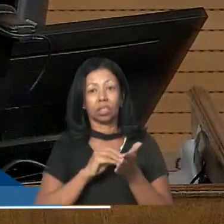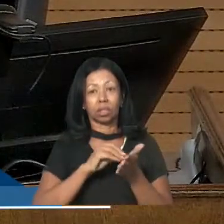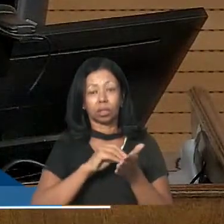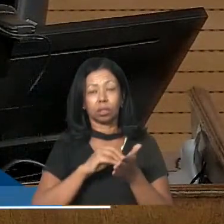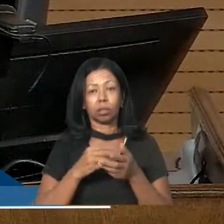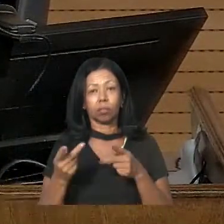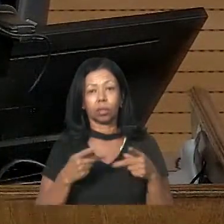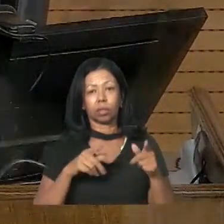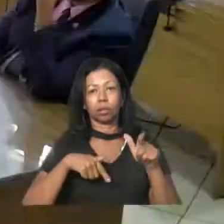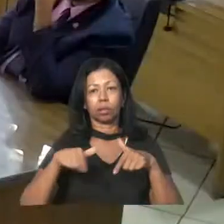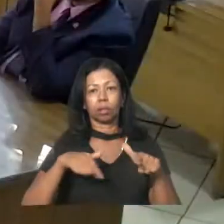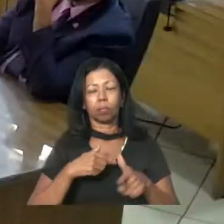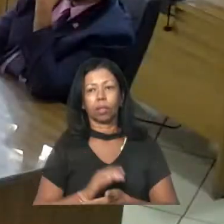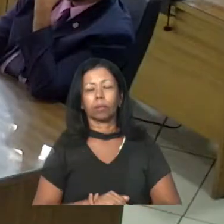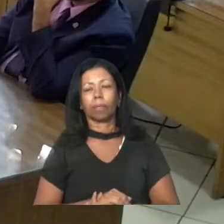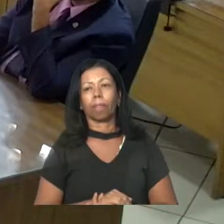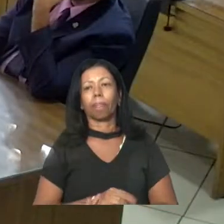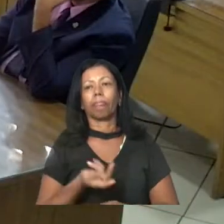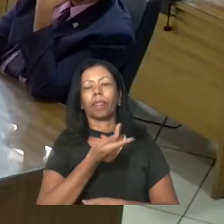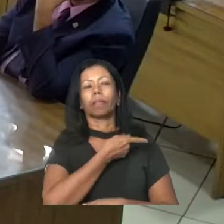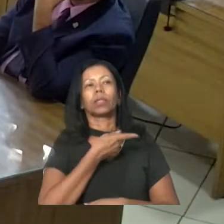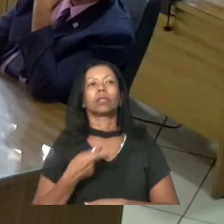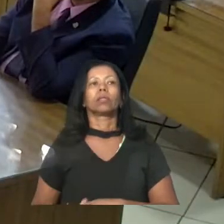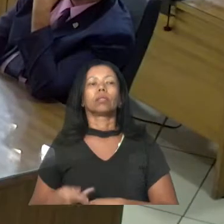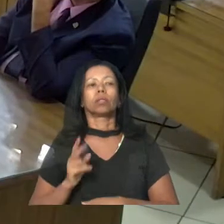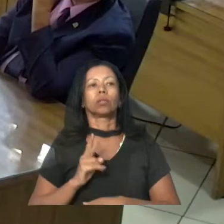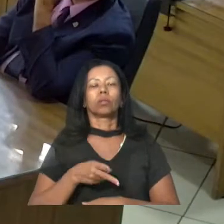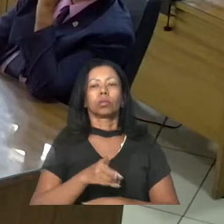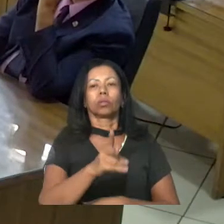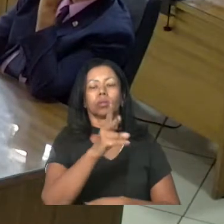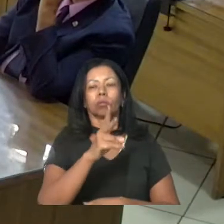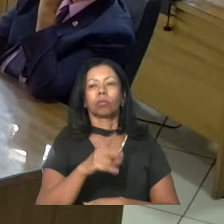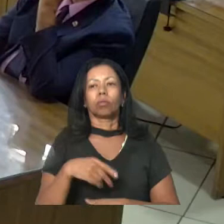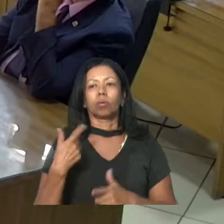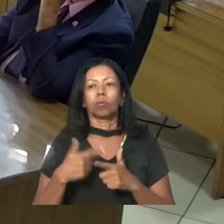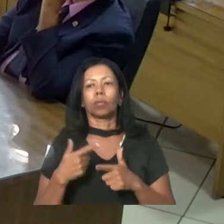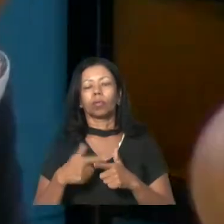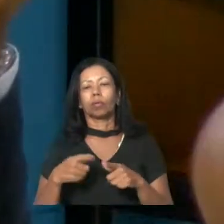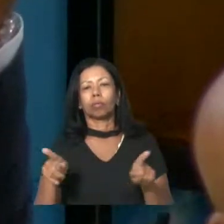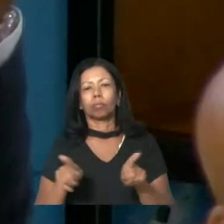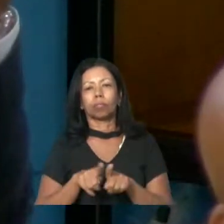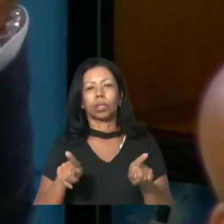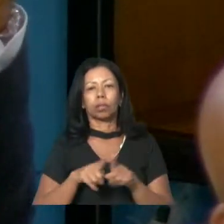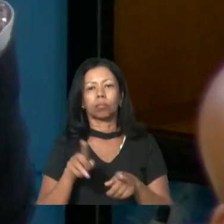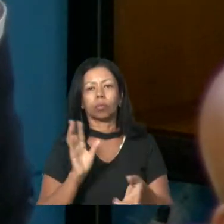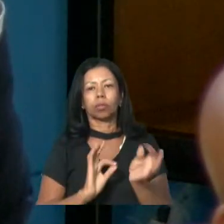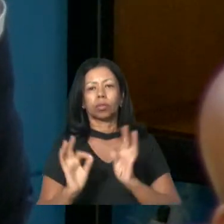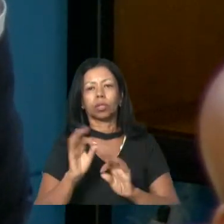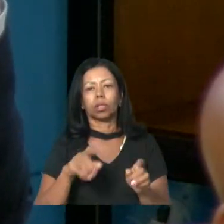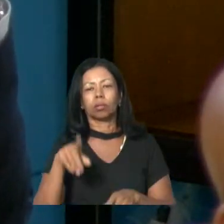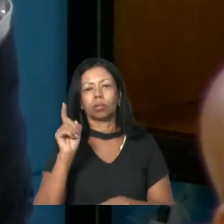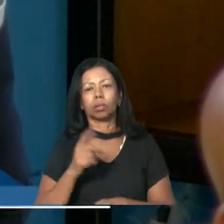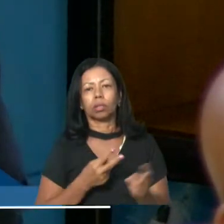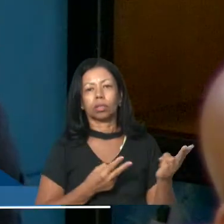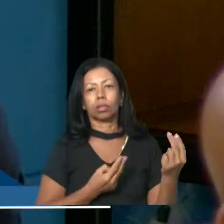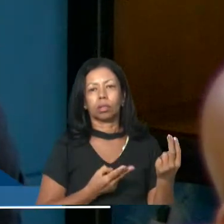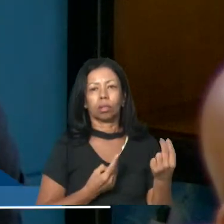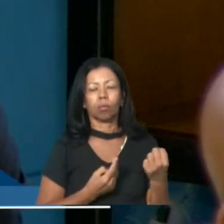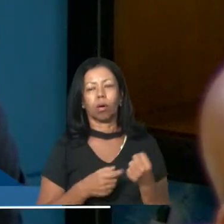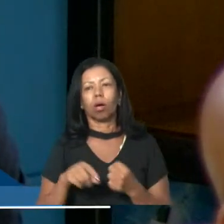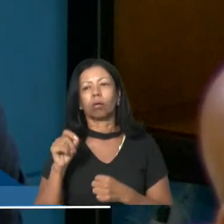propositura. Senhor presidente, sigo na restrição até mesmo pelo mesmo projeto, sendo o mesmo teor, que